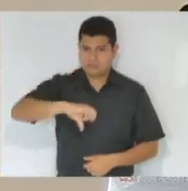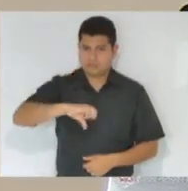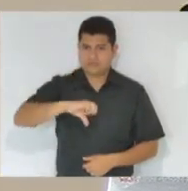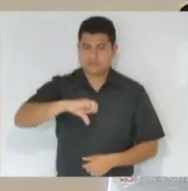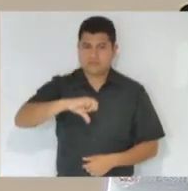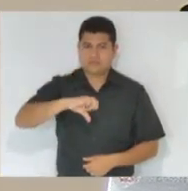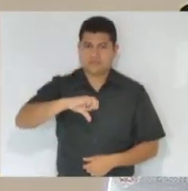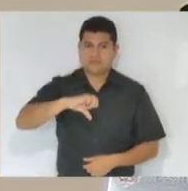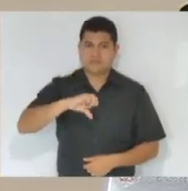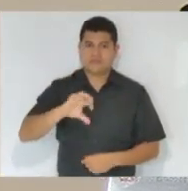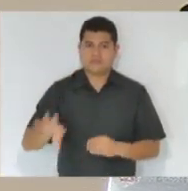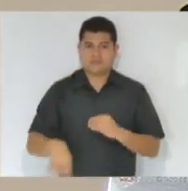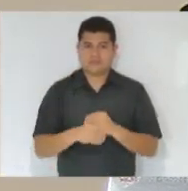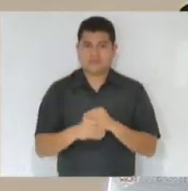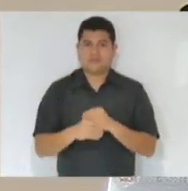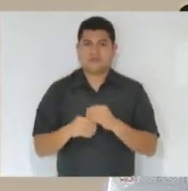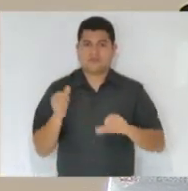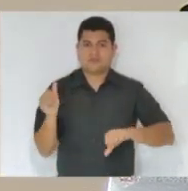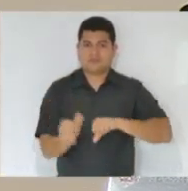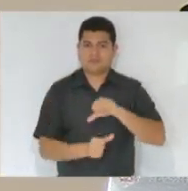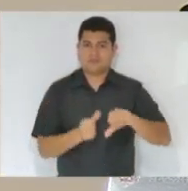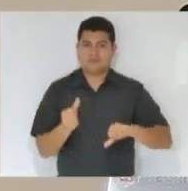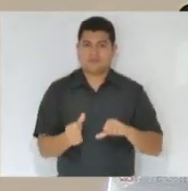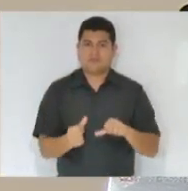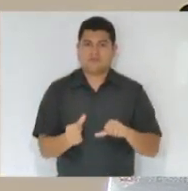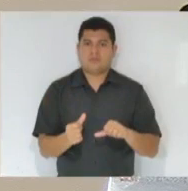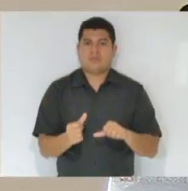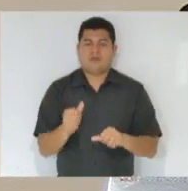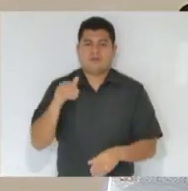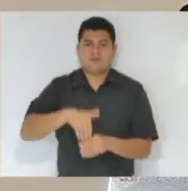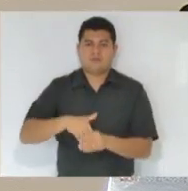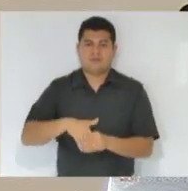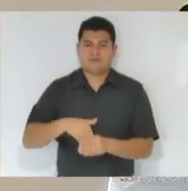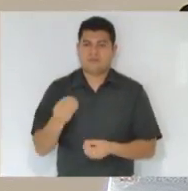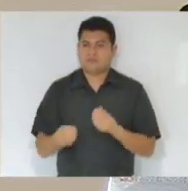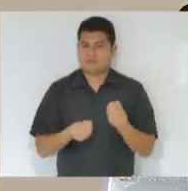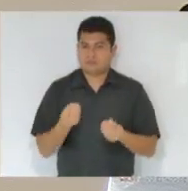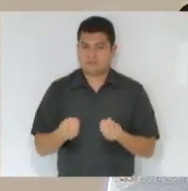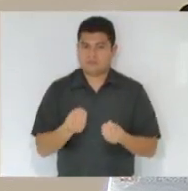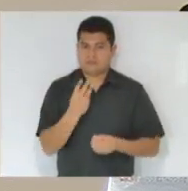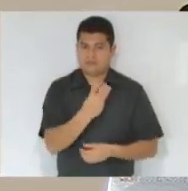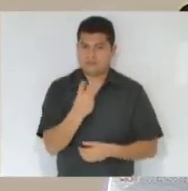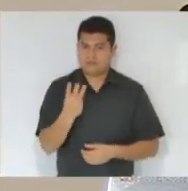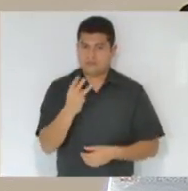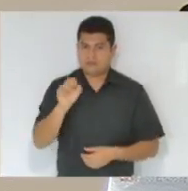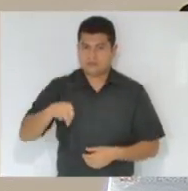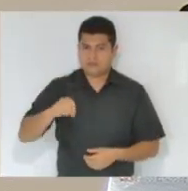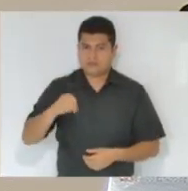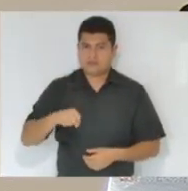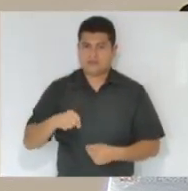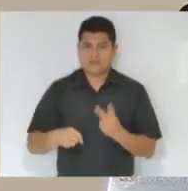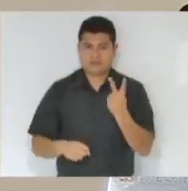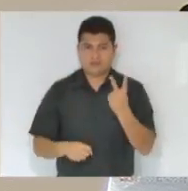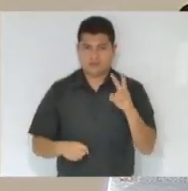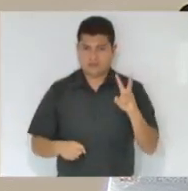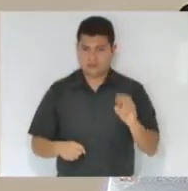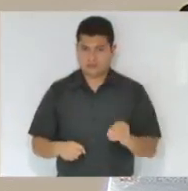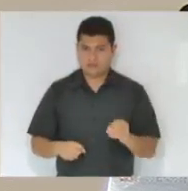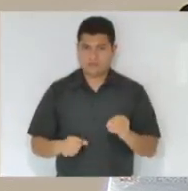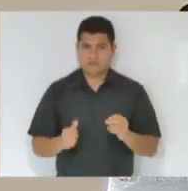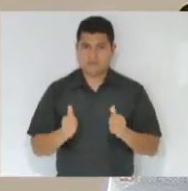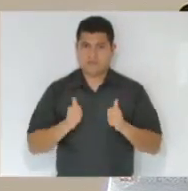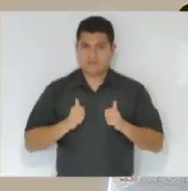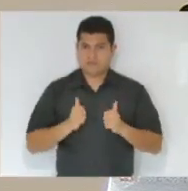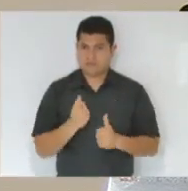006/2019, com emenda modificativa, tendo a seguinte votação: 33 votos sim, 2 votos não e